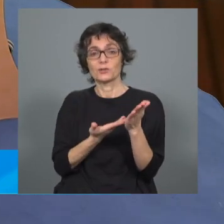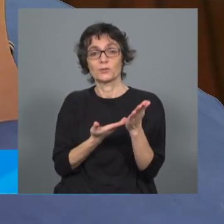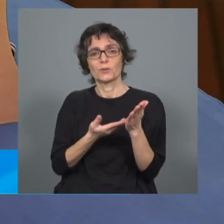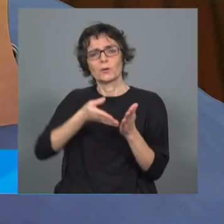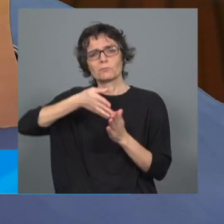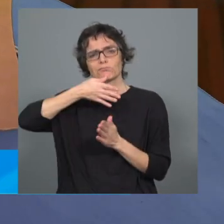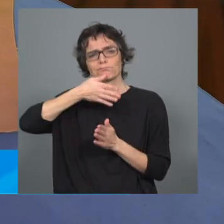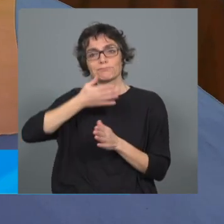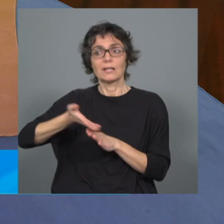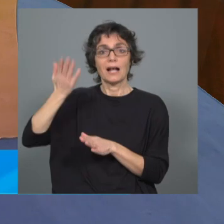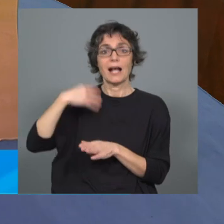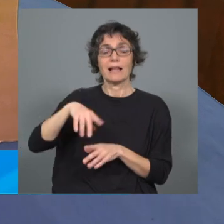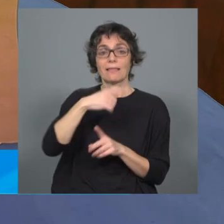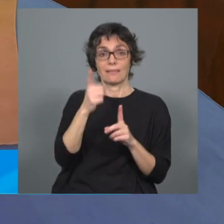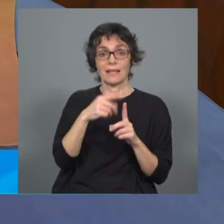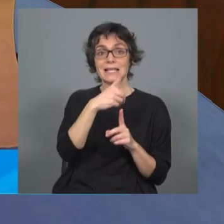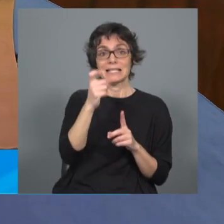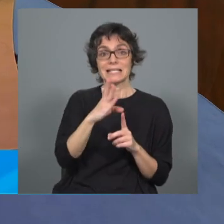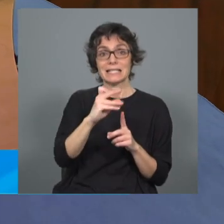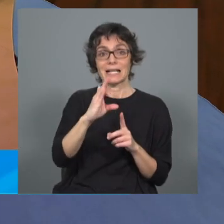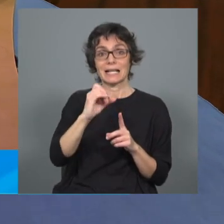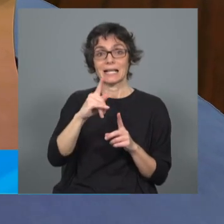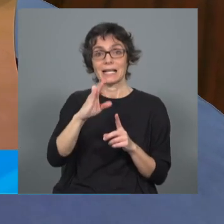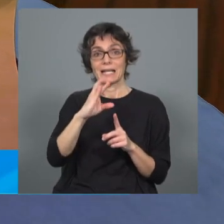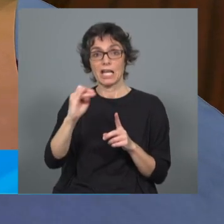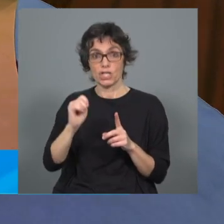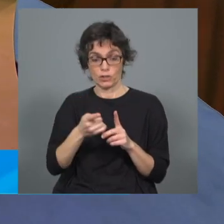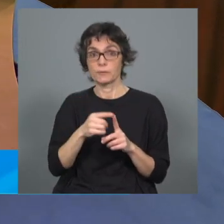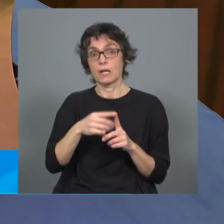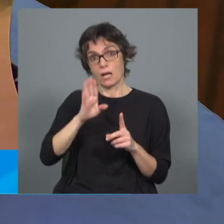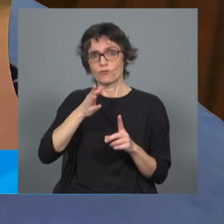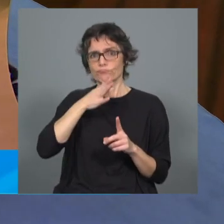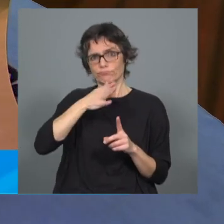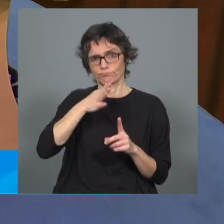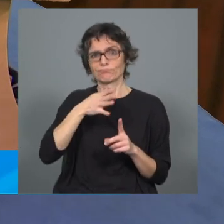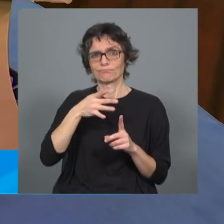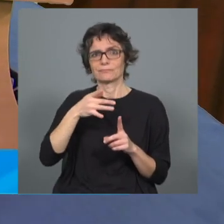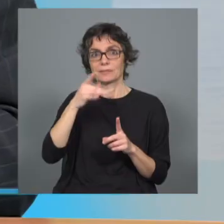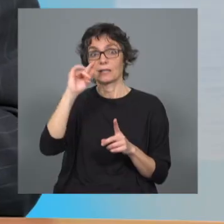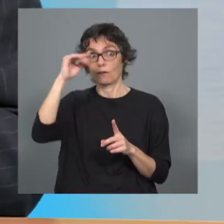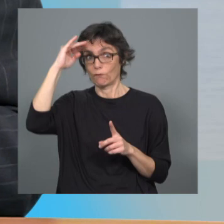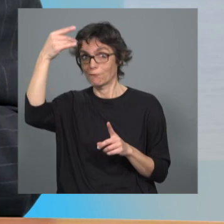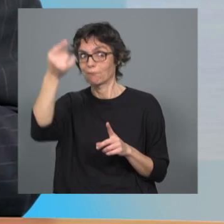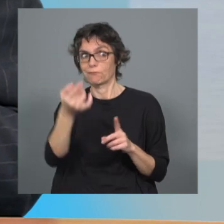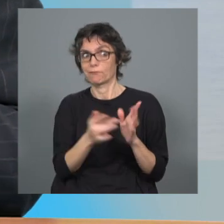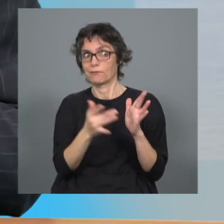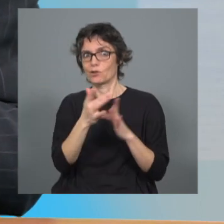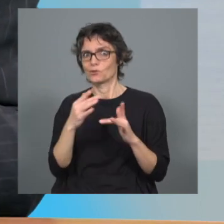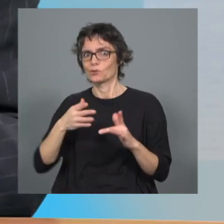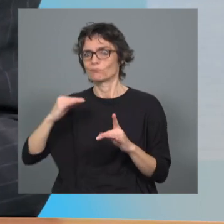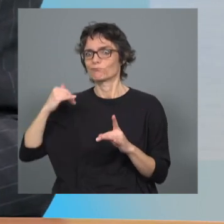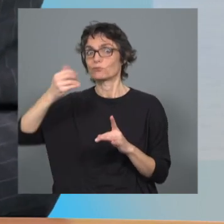por Zacarias, porque é dele que vem esta profecia, que o Messias futuro virá